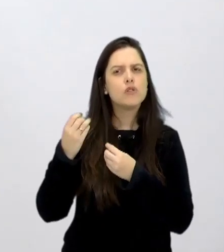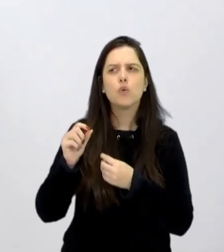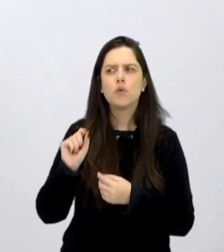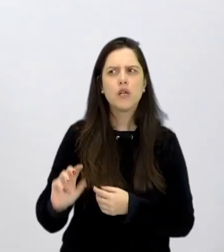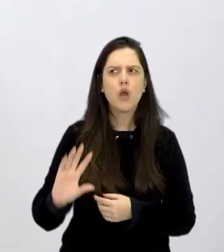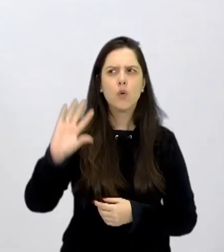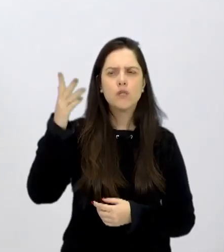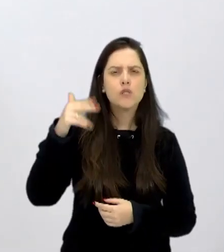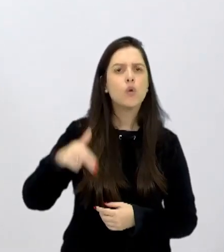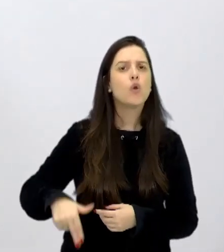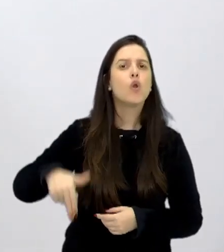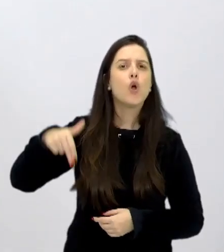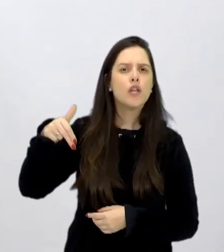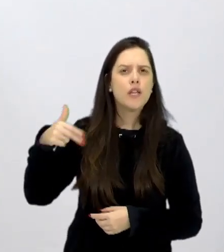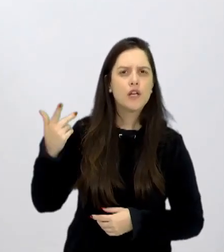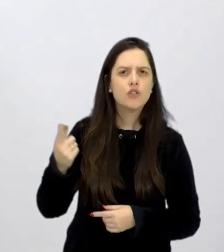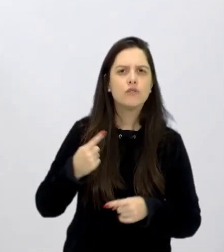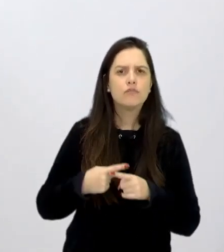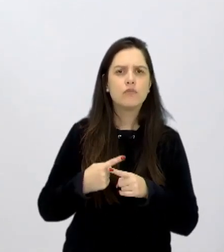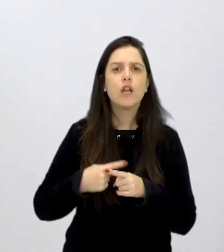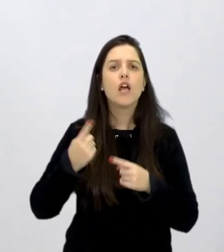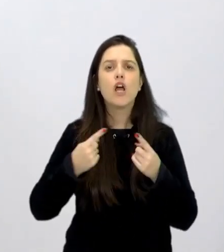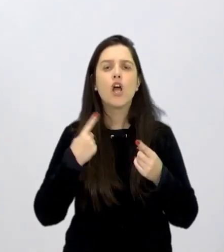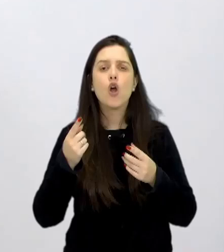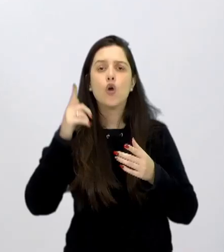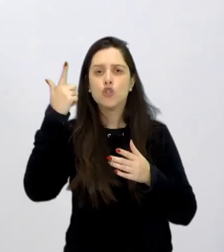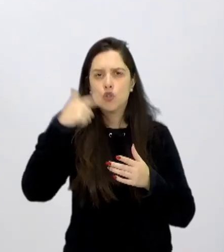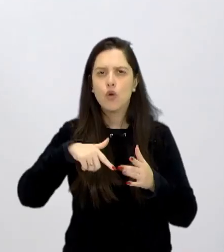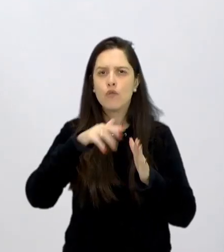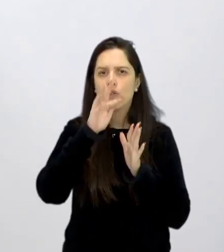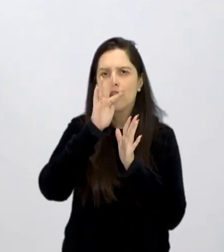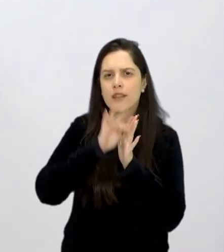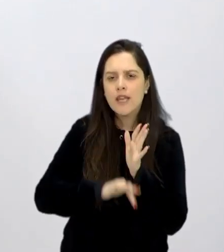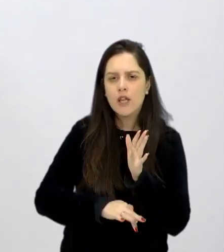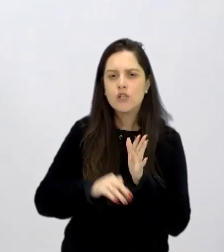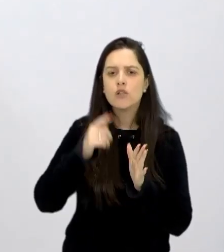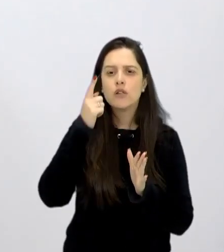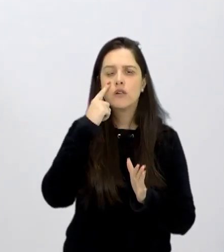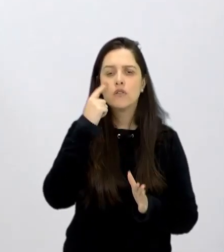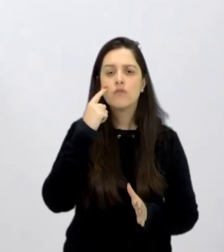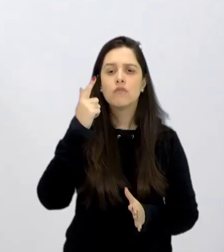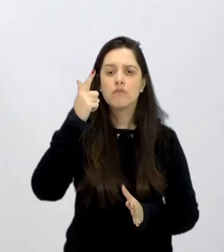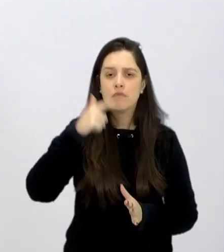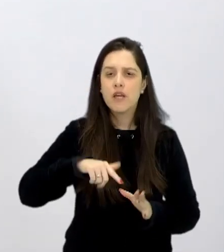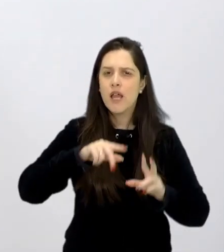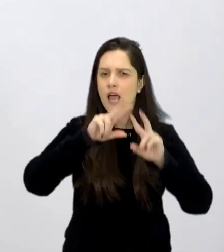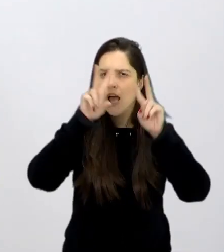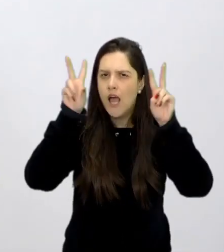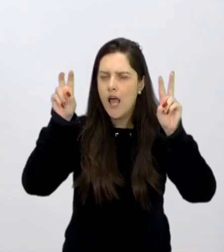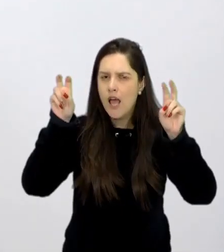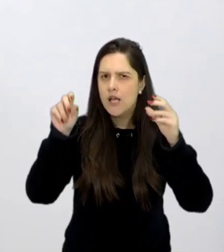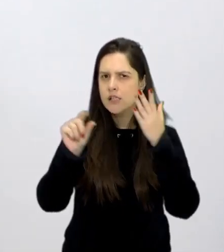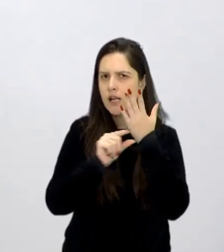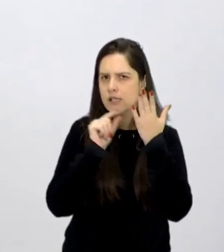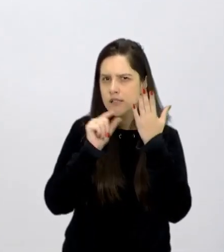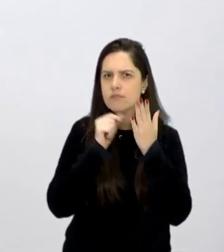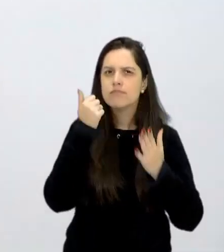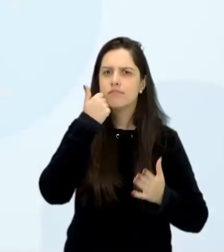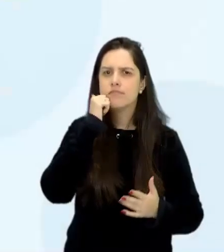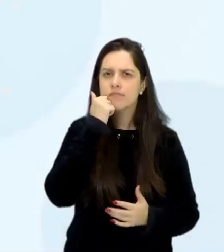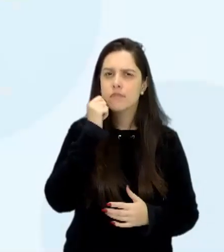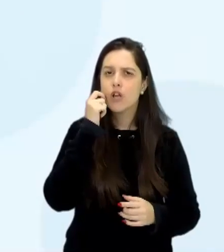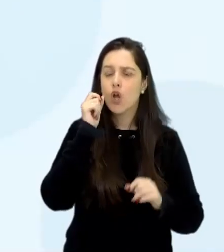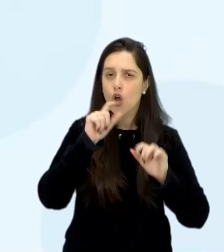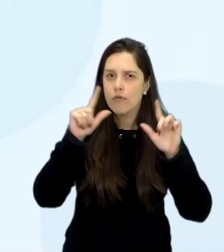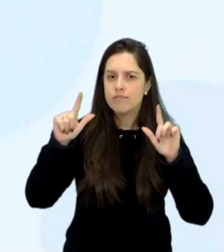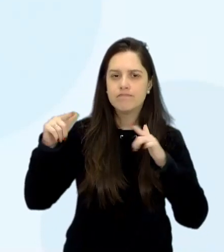Nordeste, tudo bem? Agora vamos à introdução do texto e vamos entender um pouquinho mais o nosso artigo de divulgação científica. Na tela,